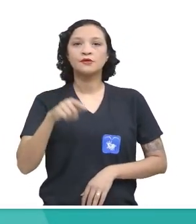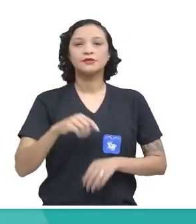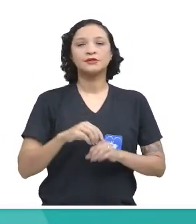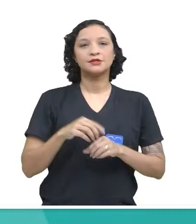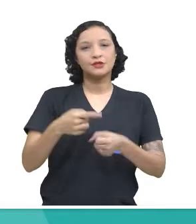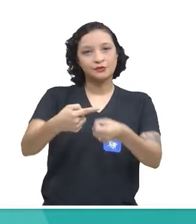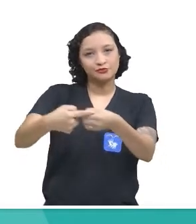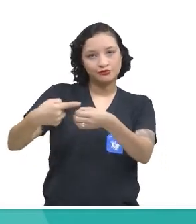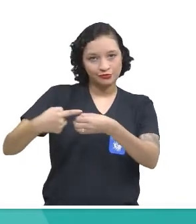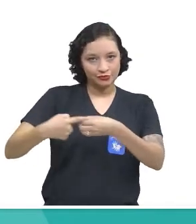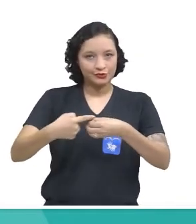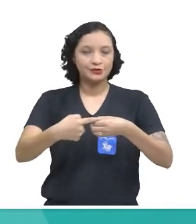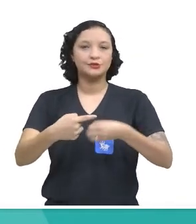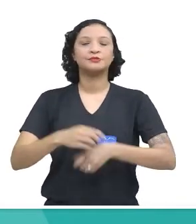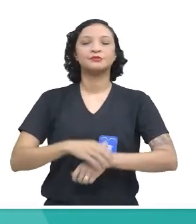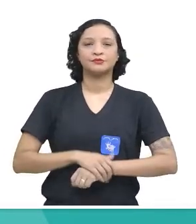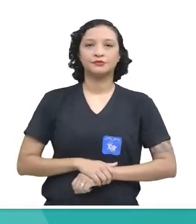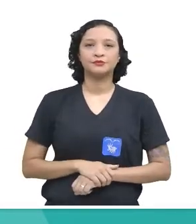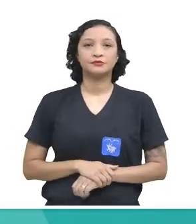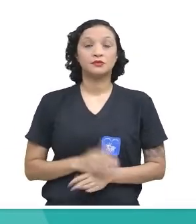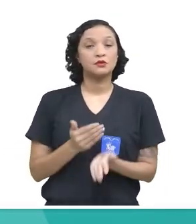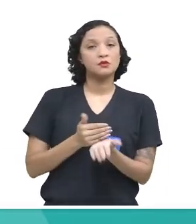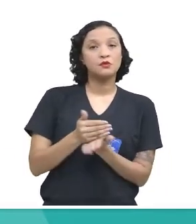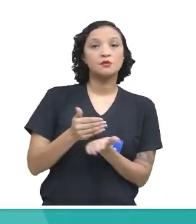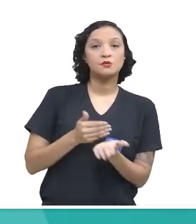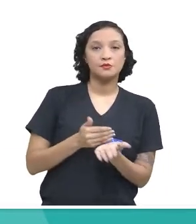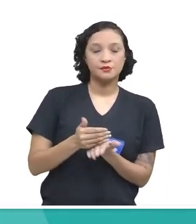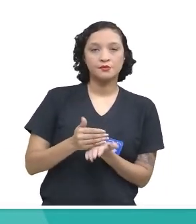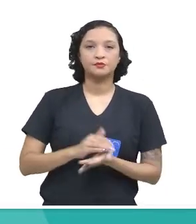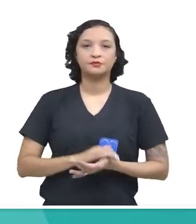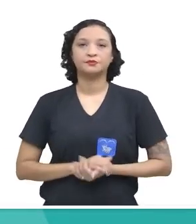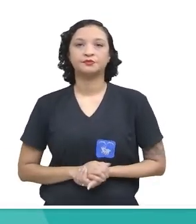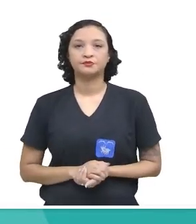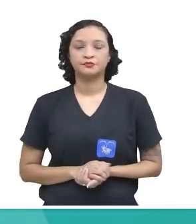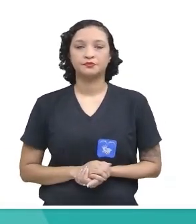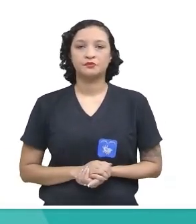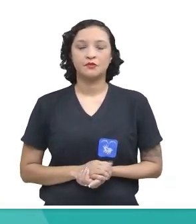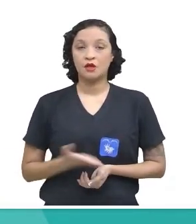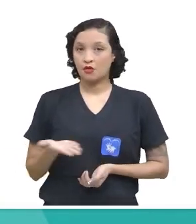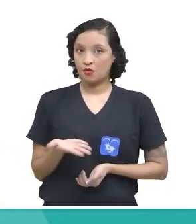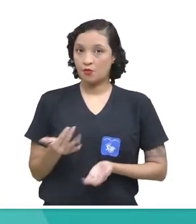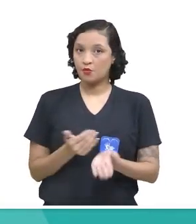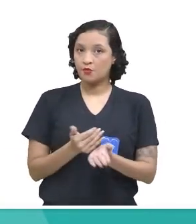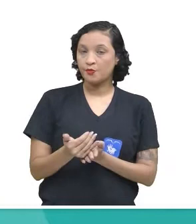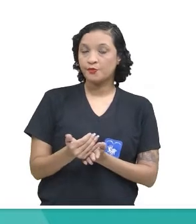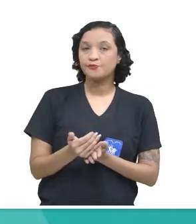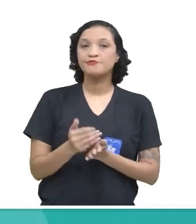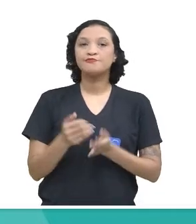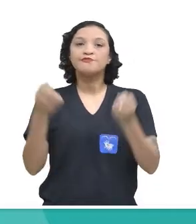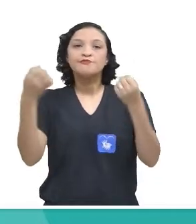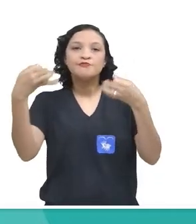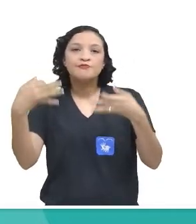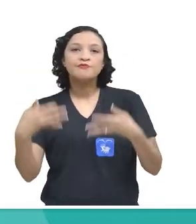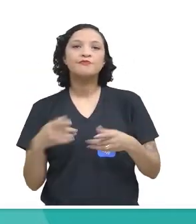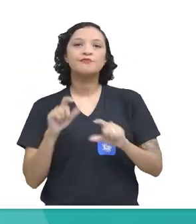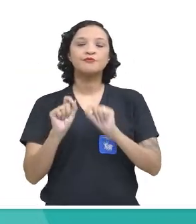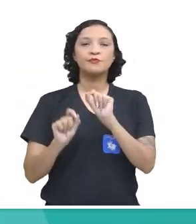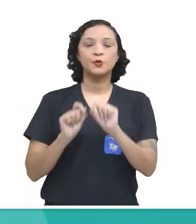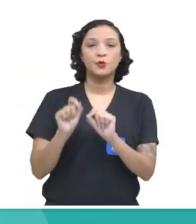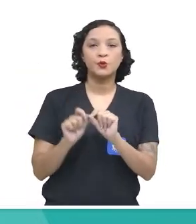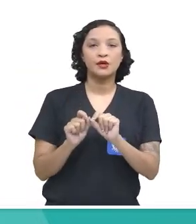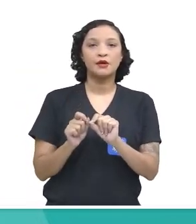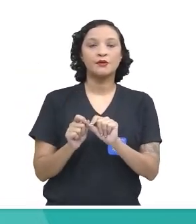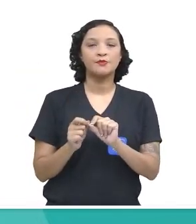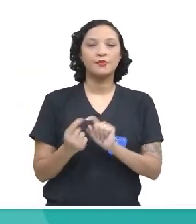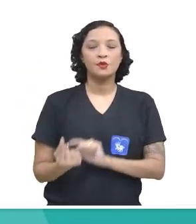de vocês. Então, vamos iniciar? Então, agora eu inicio falando sobre uma das